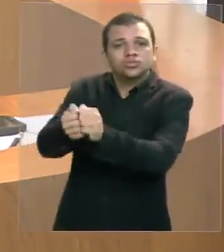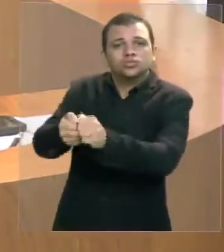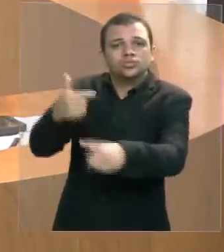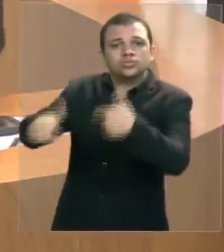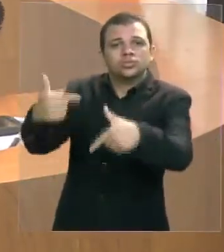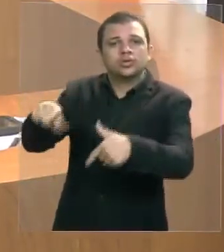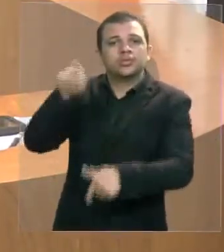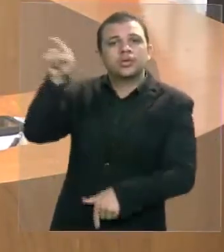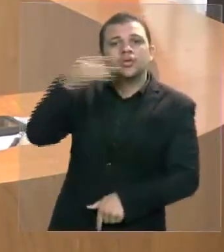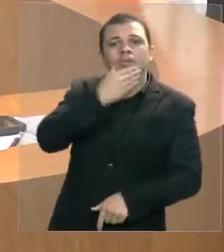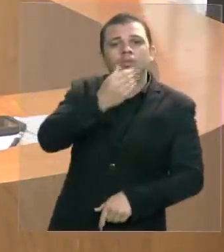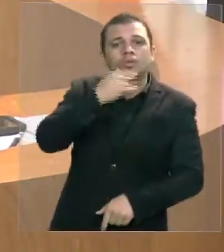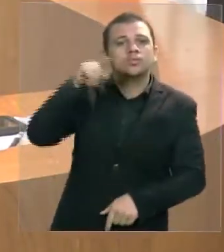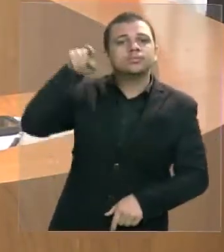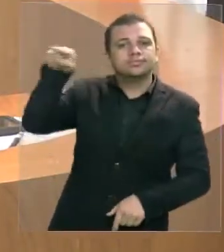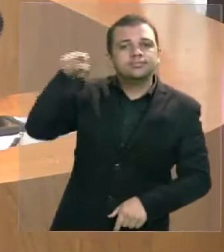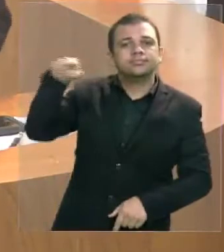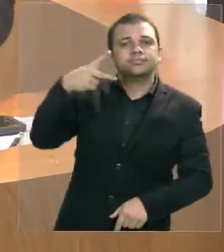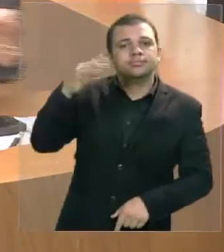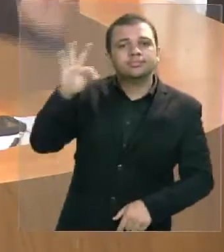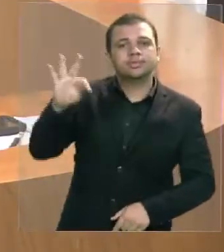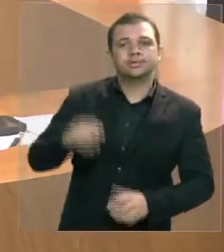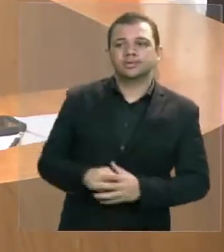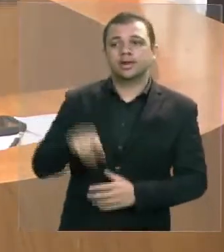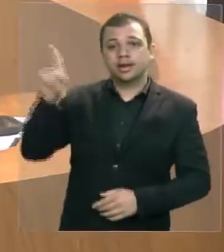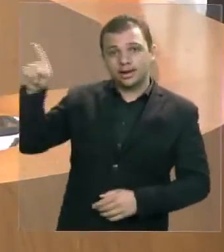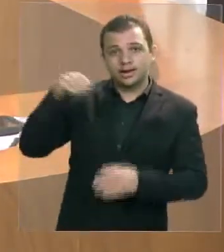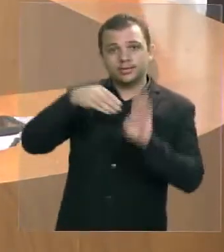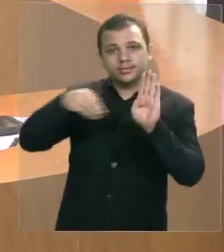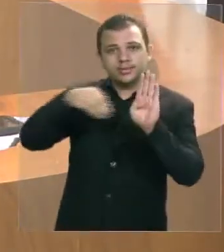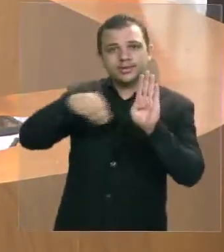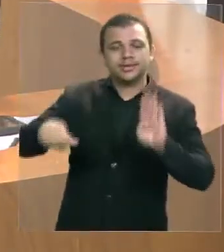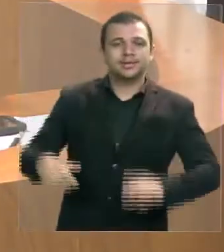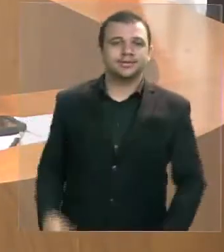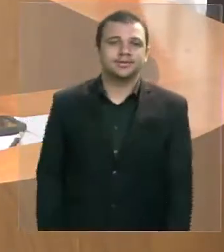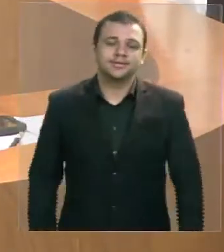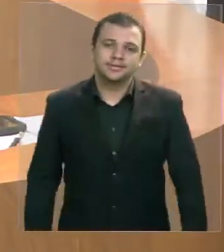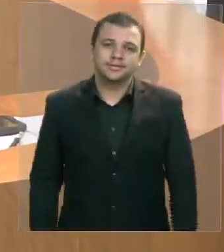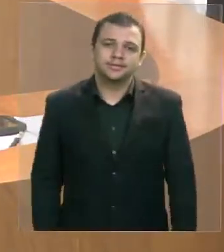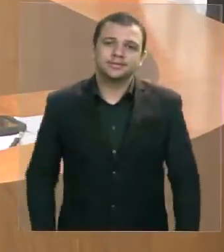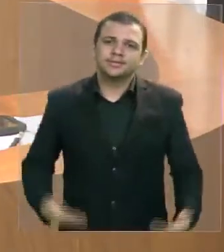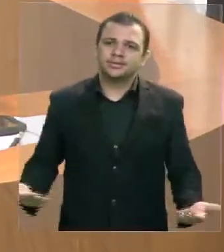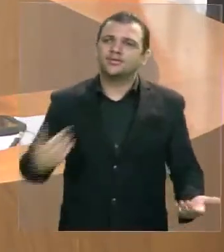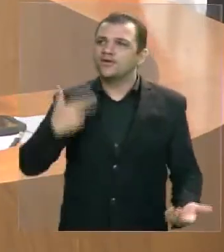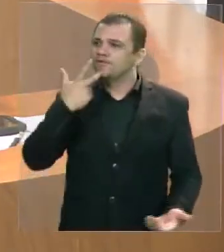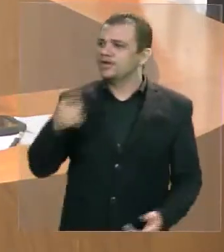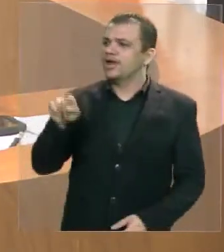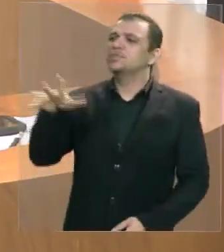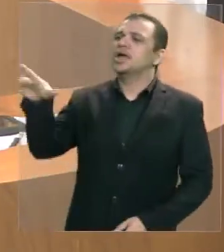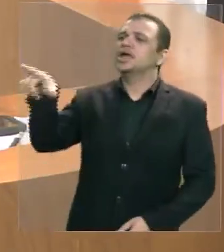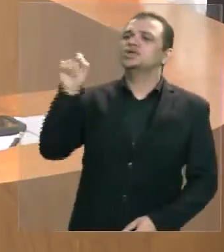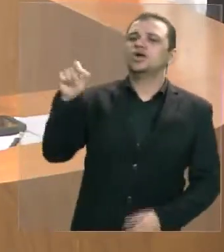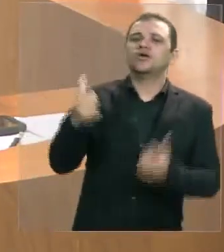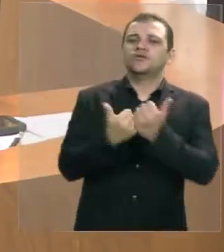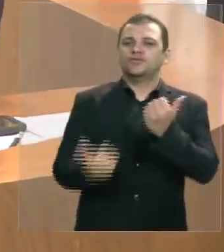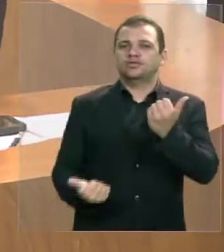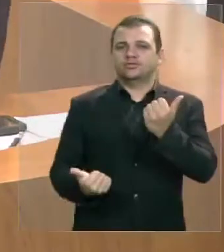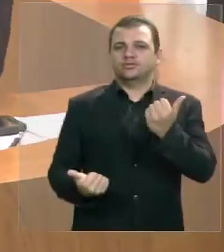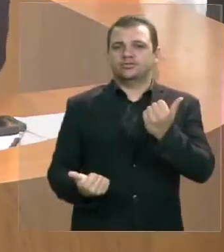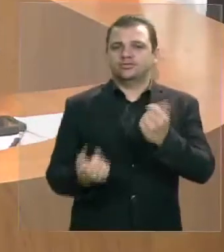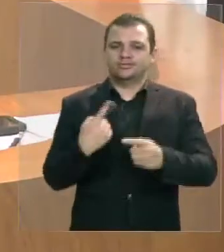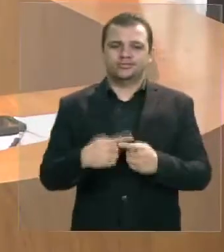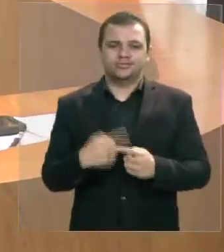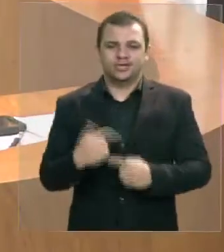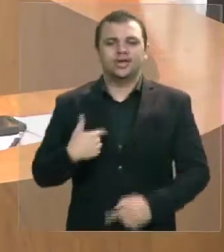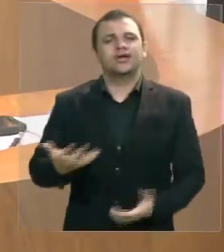quê? Bota de vice. Eu quero ajudar tanto advogado que eu quero botar um vice que tem muito voto, que não conseguiu êxito nem lá com o candidato